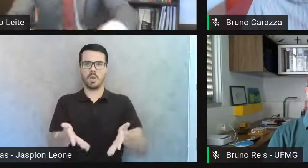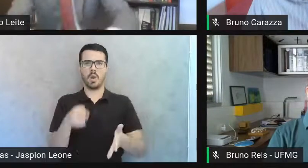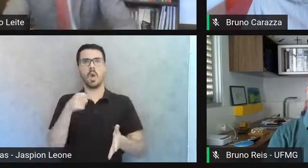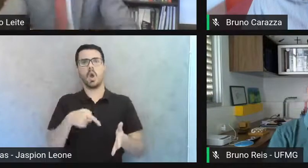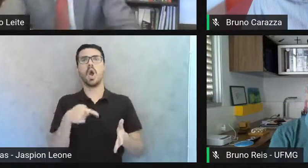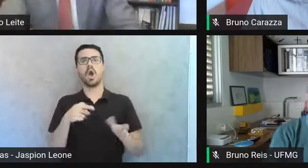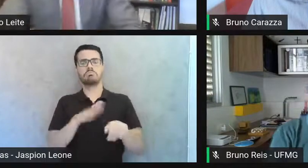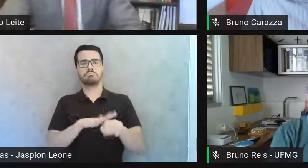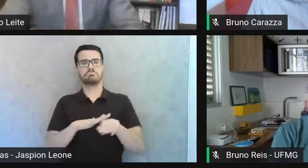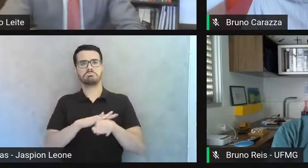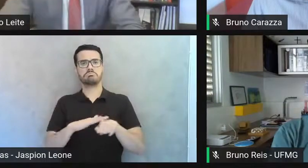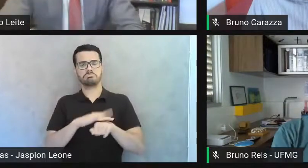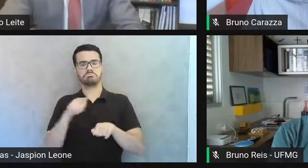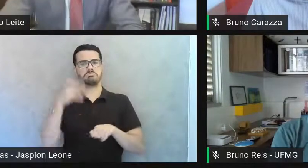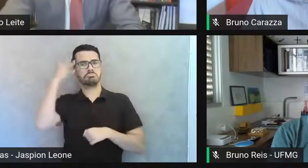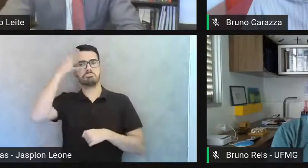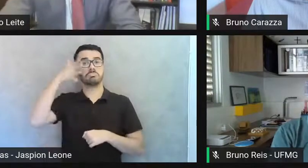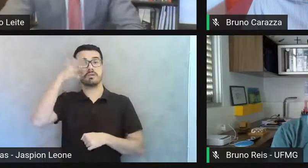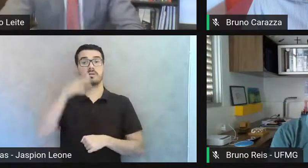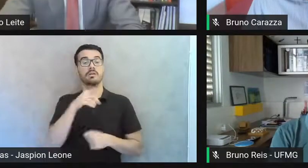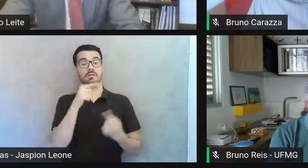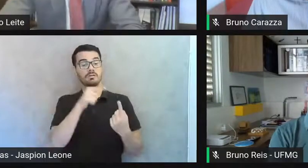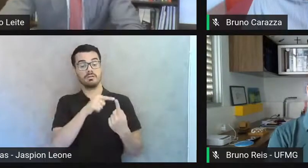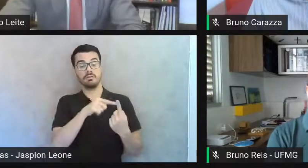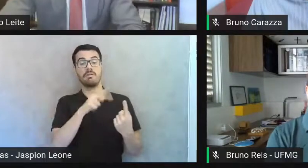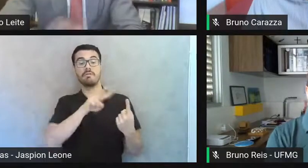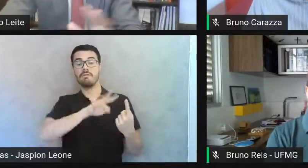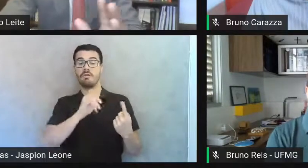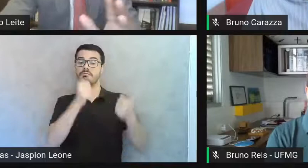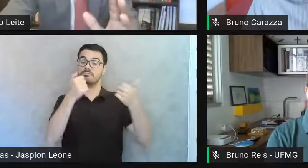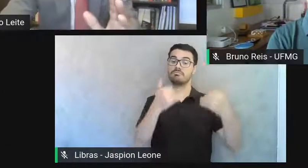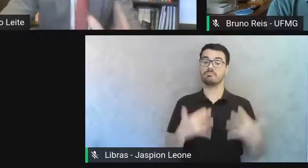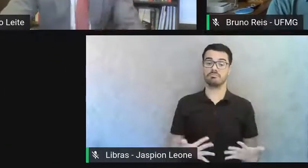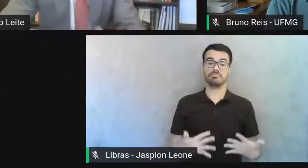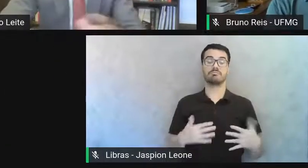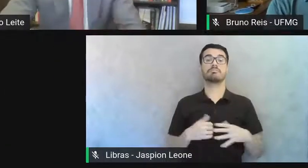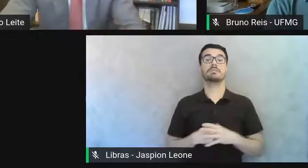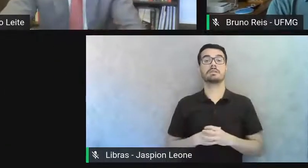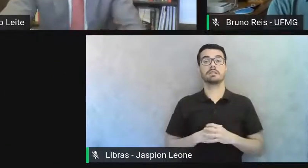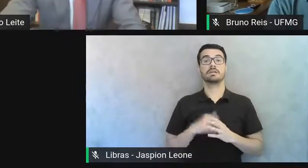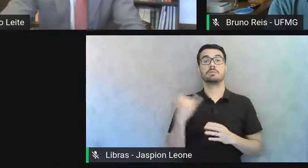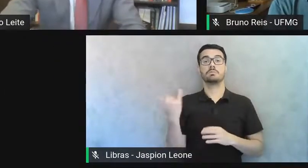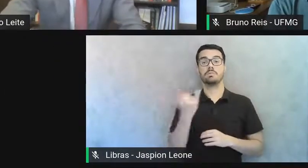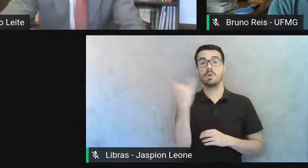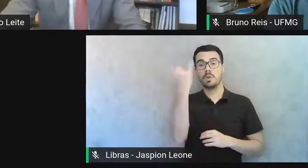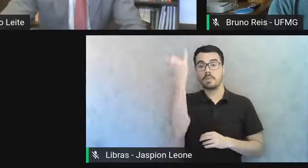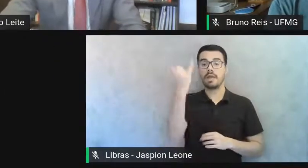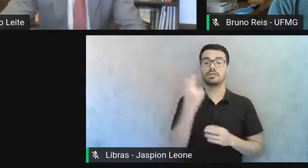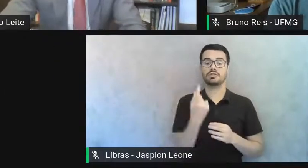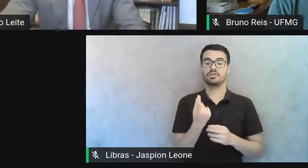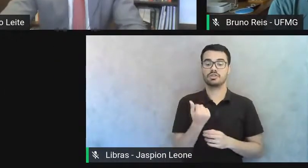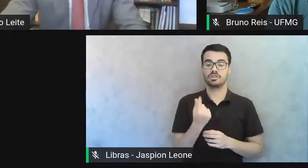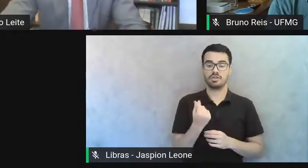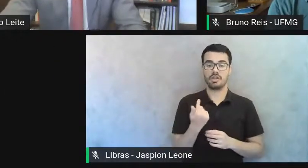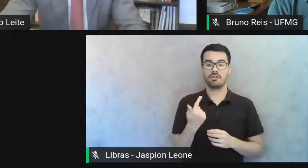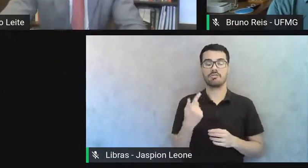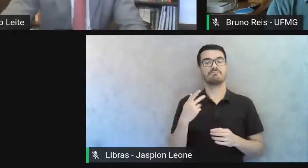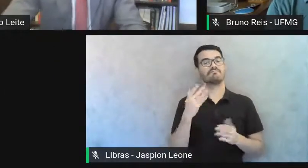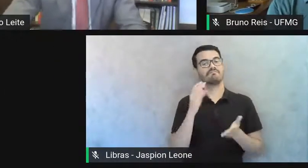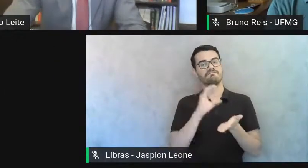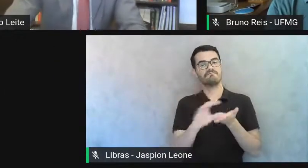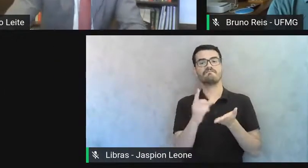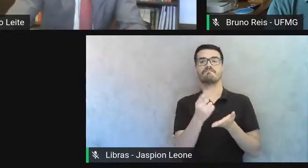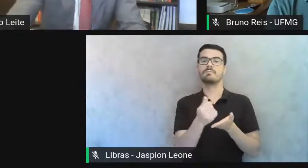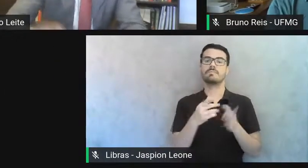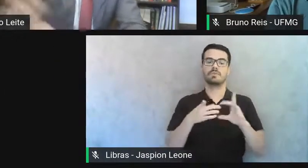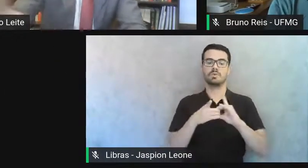primeira conferência, o Dr. Bruno Reis, então, vai conversar conosco sobre a importância do financiamento eleitoral para a